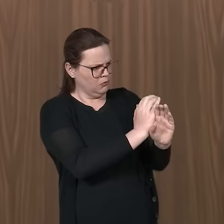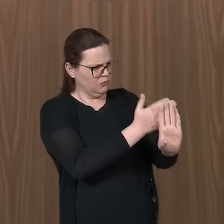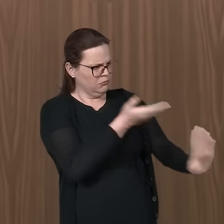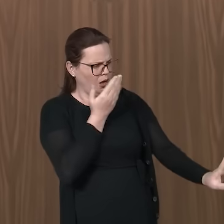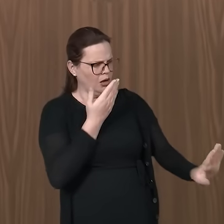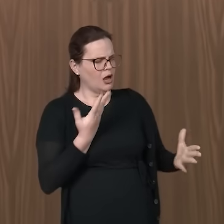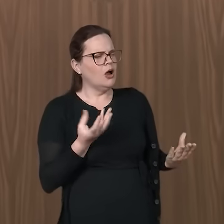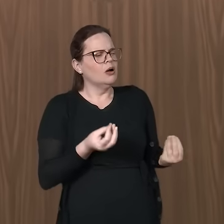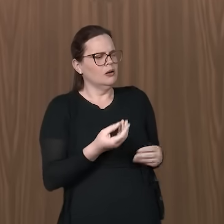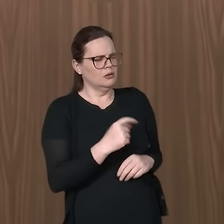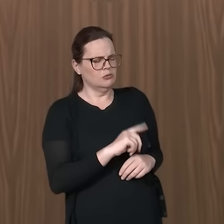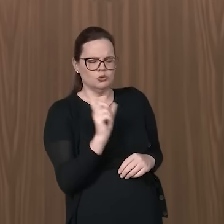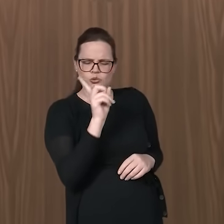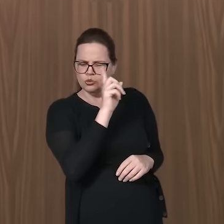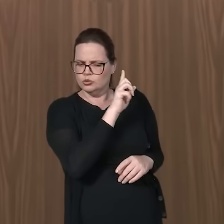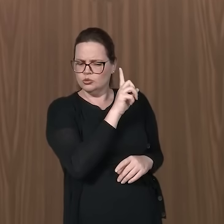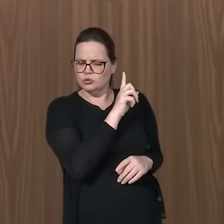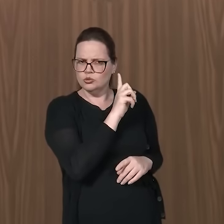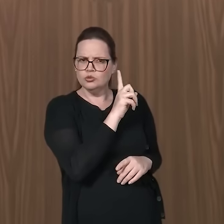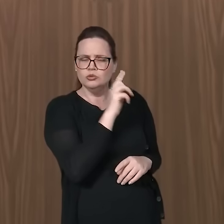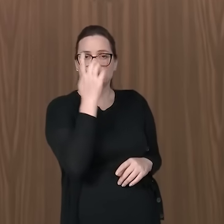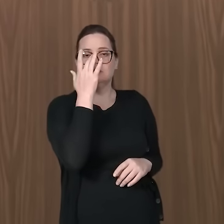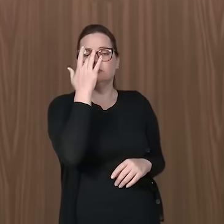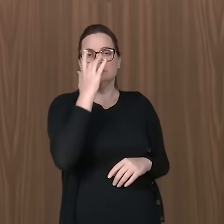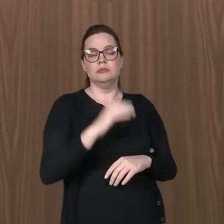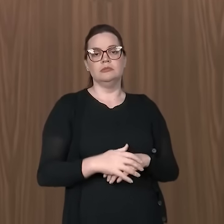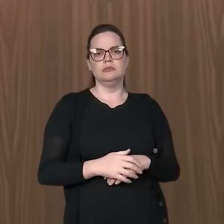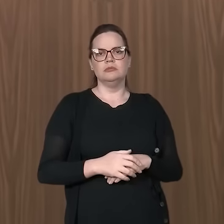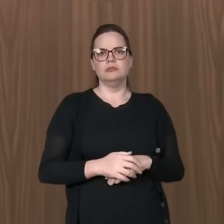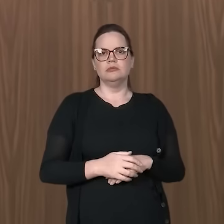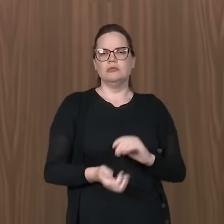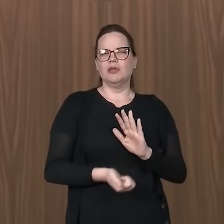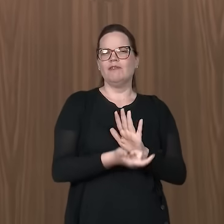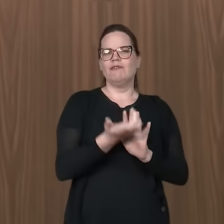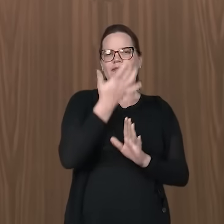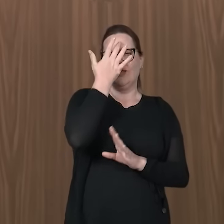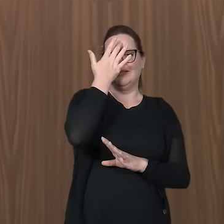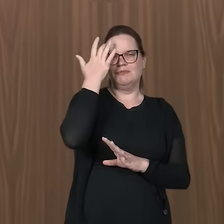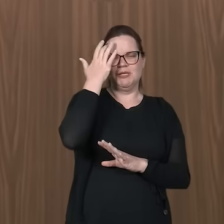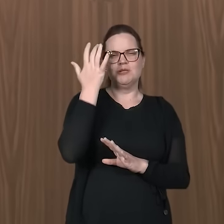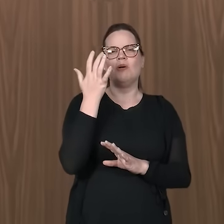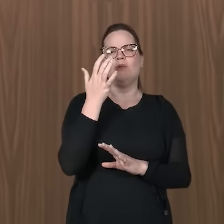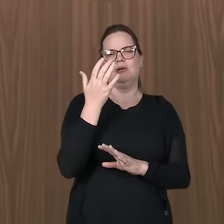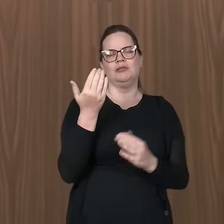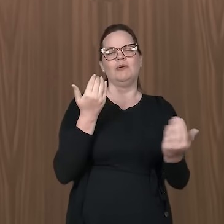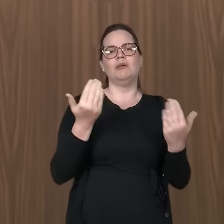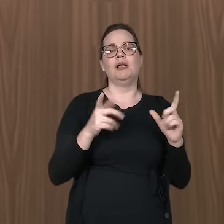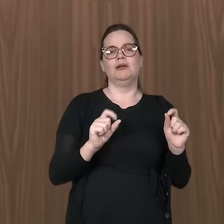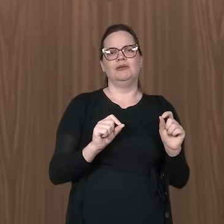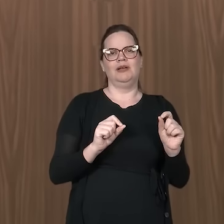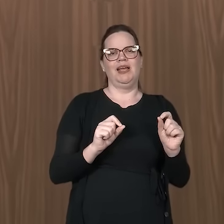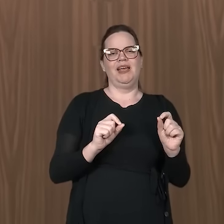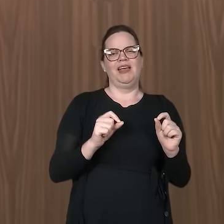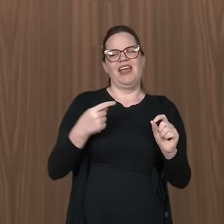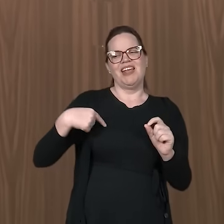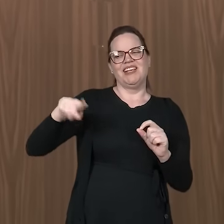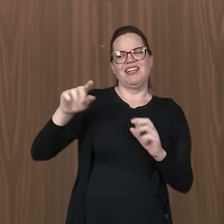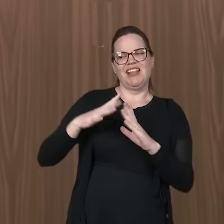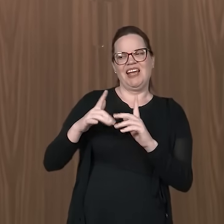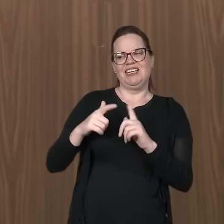ele não tinha o direito de conversar com ela. Muitas pessoas elas rejeitam a aproximação do Senhor